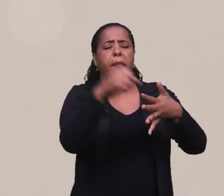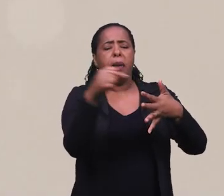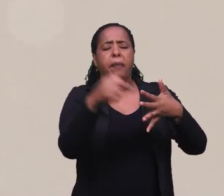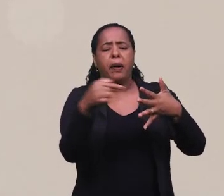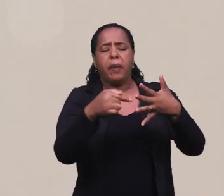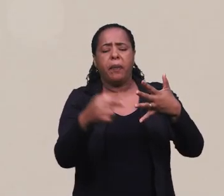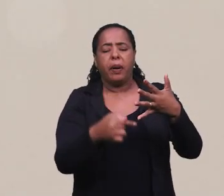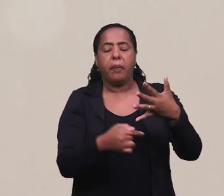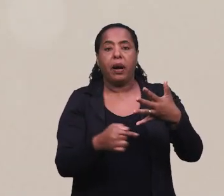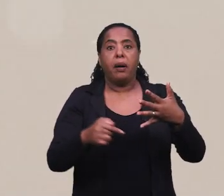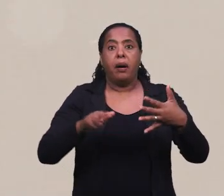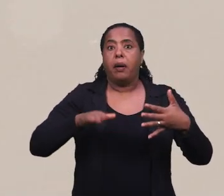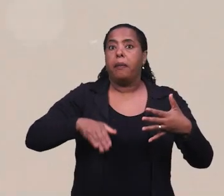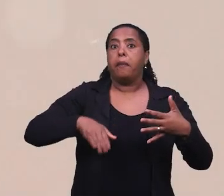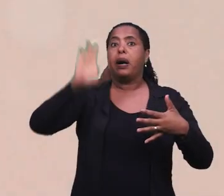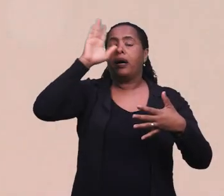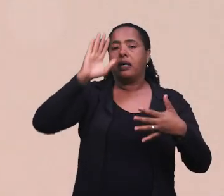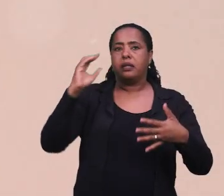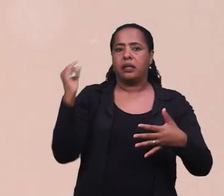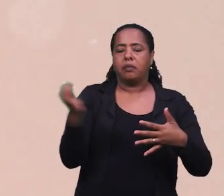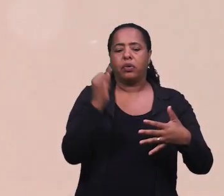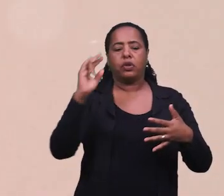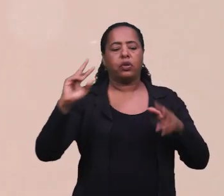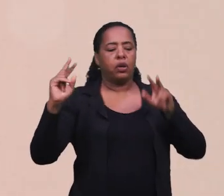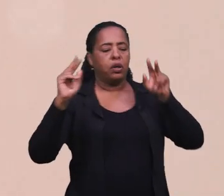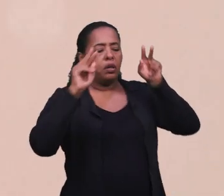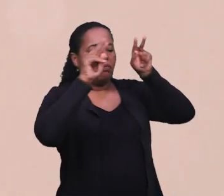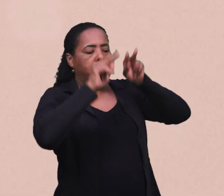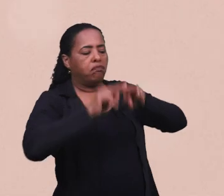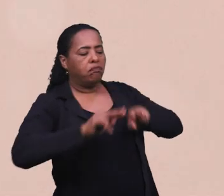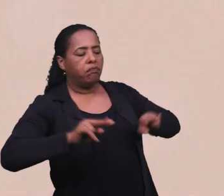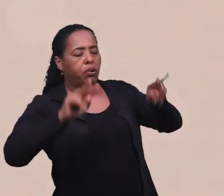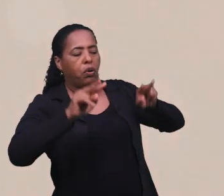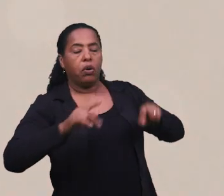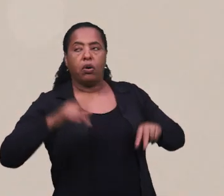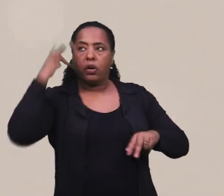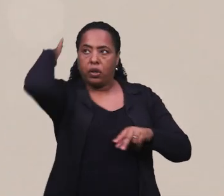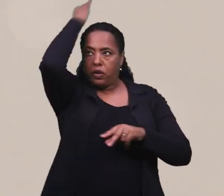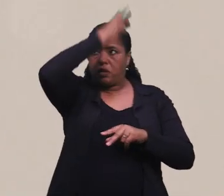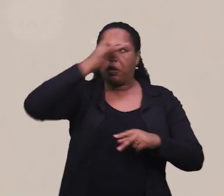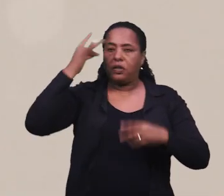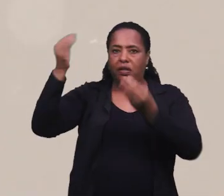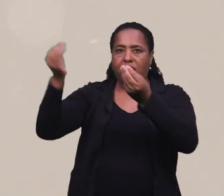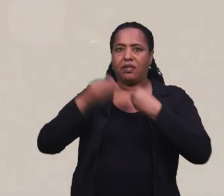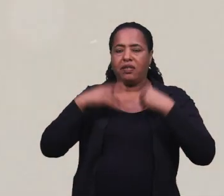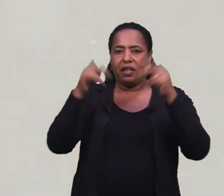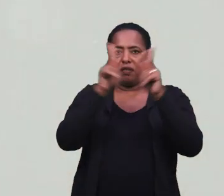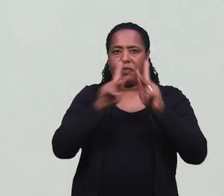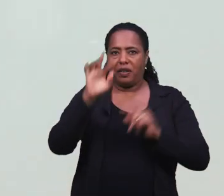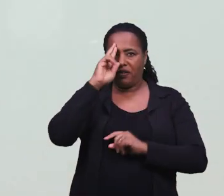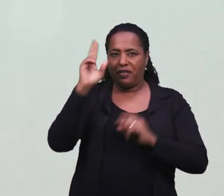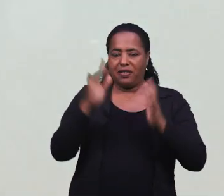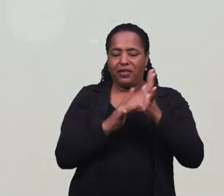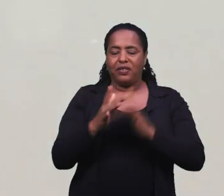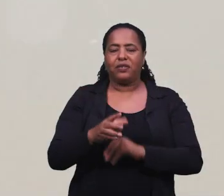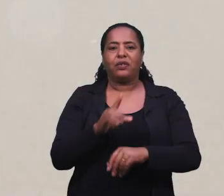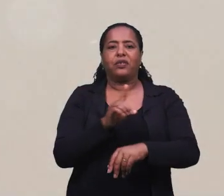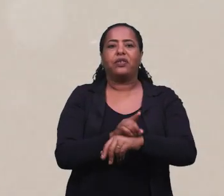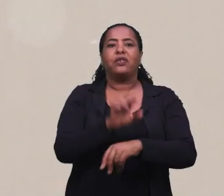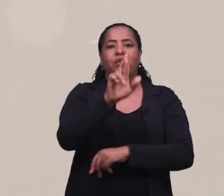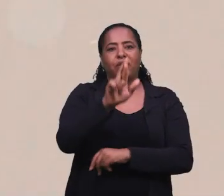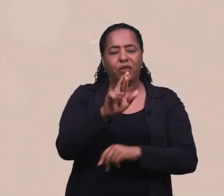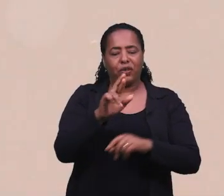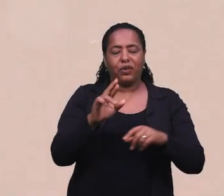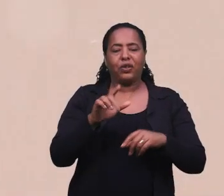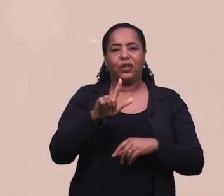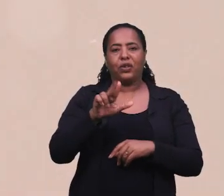estar atentos. Então, a pessoa, ela já é membro da igreja, então ela tem toda uma história de vida na igreja. Por exemplo, ela dava